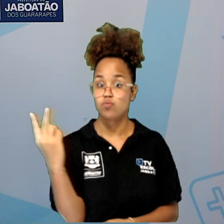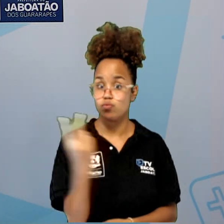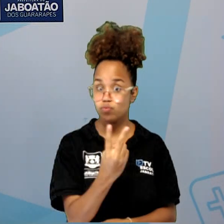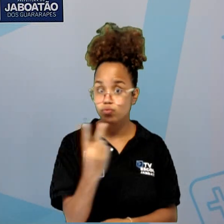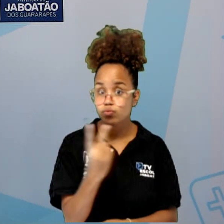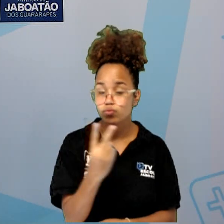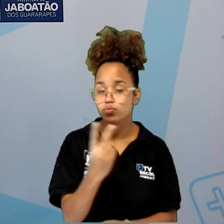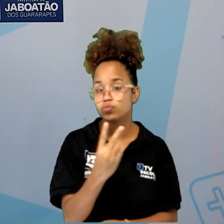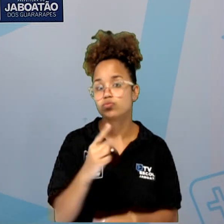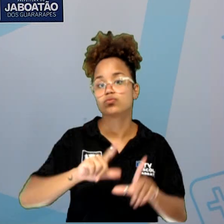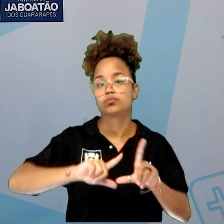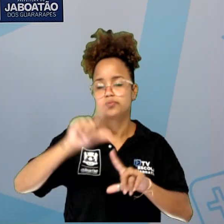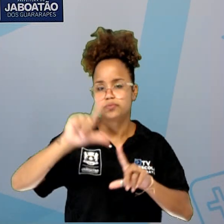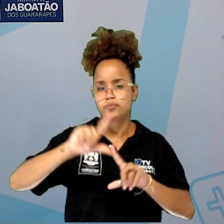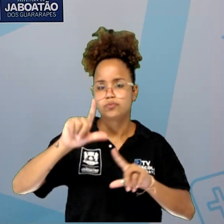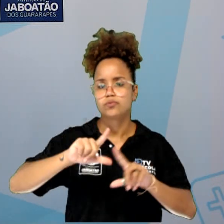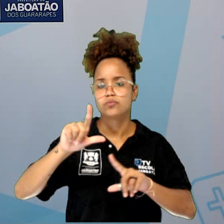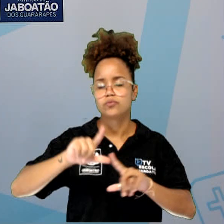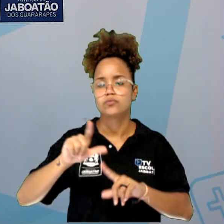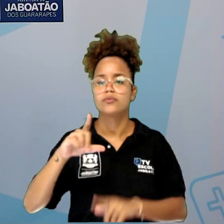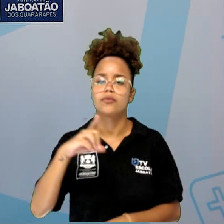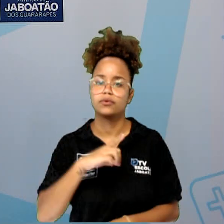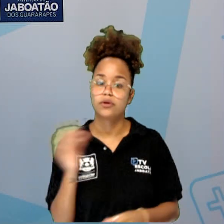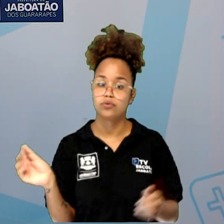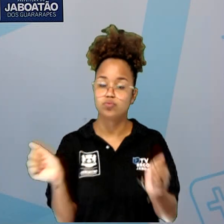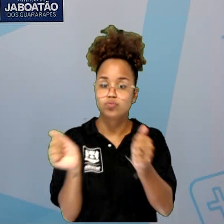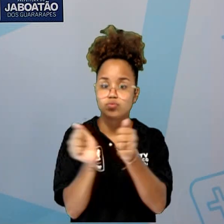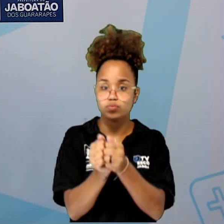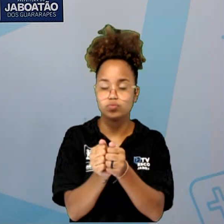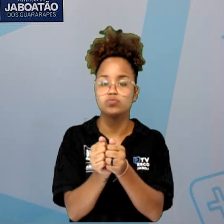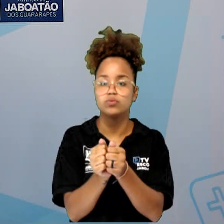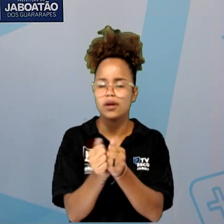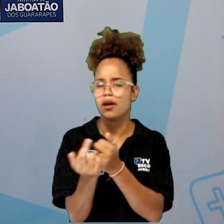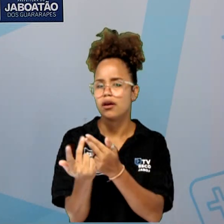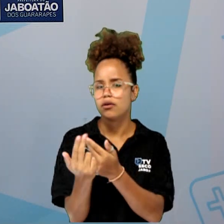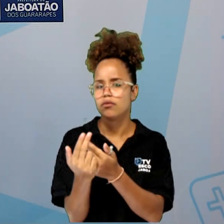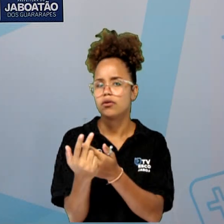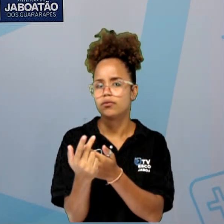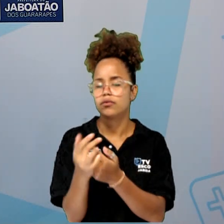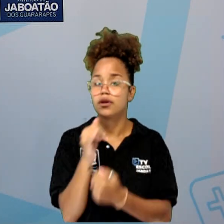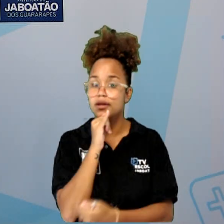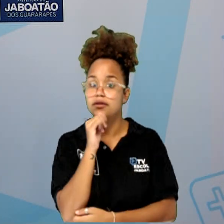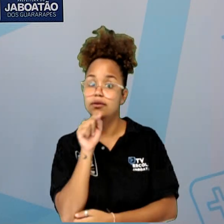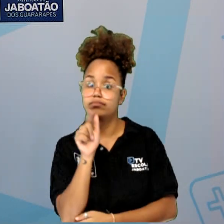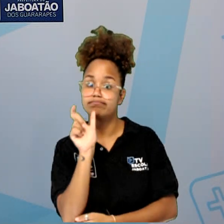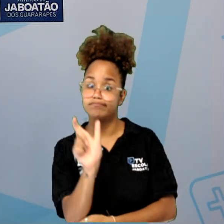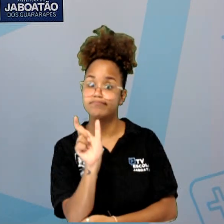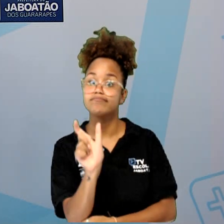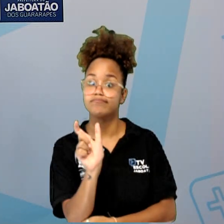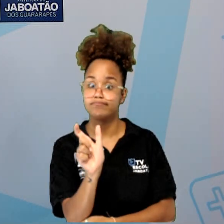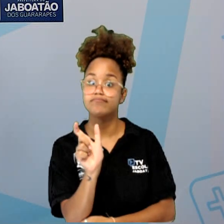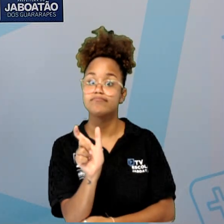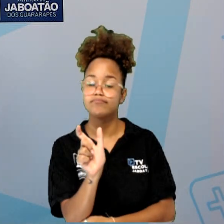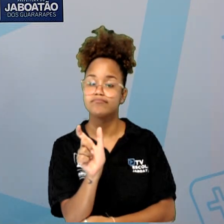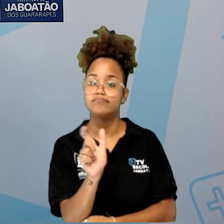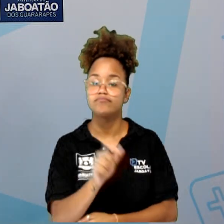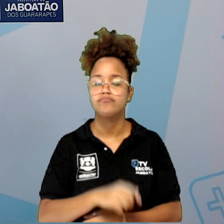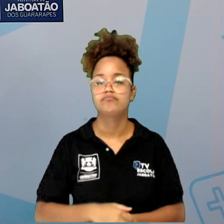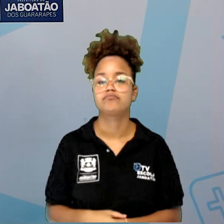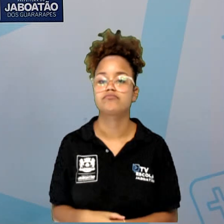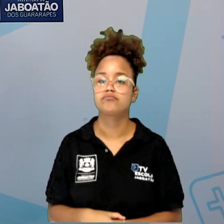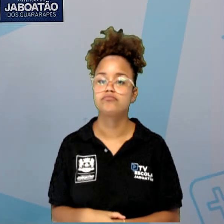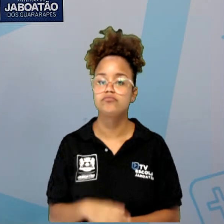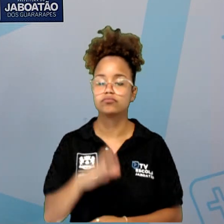duas letras que estão juntas e que elas são iguais, como por exemplo nessa situação aí do algodão em